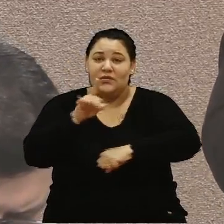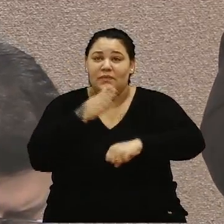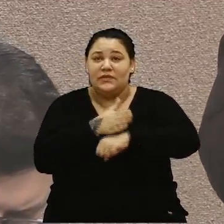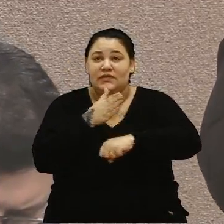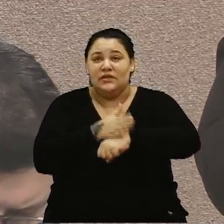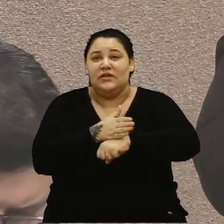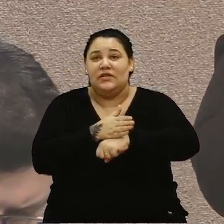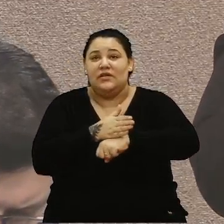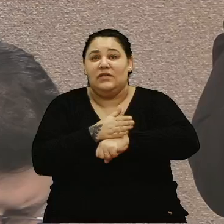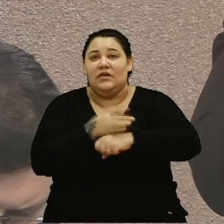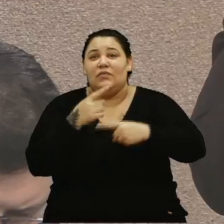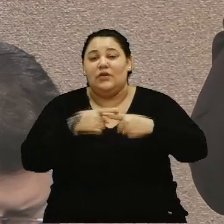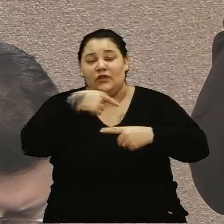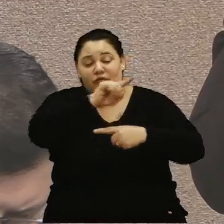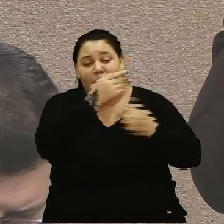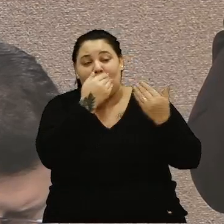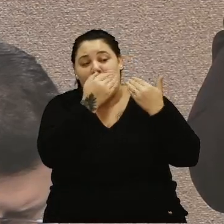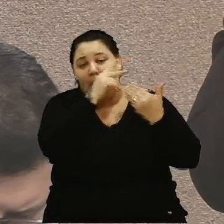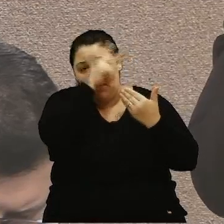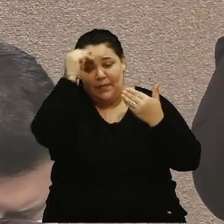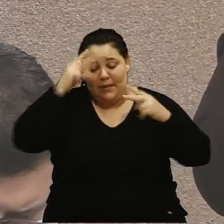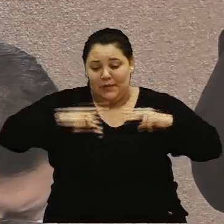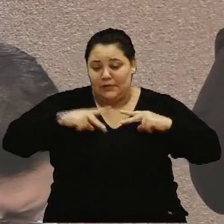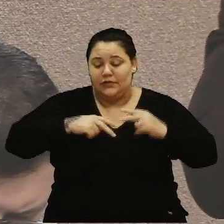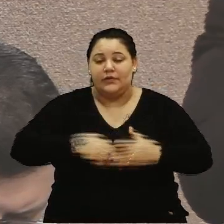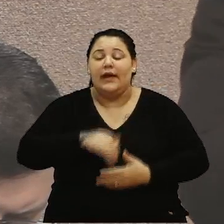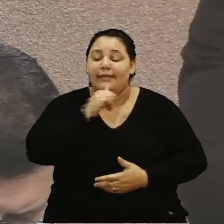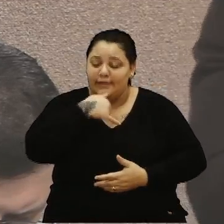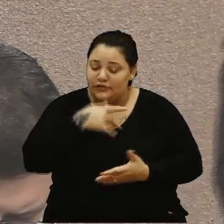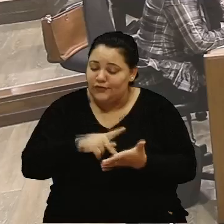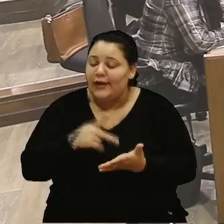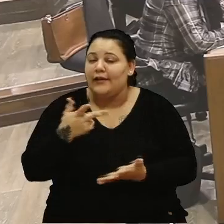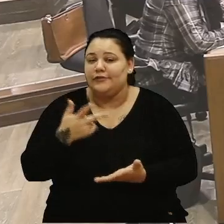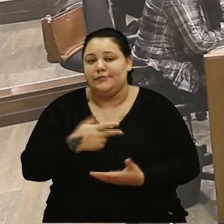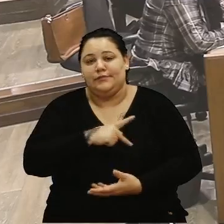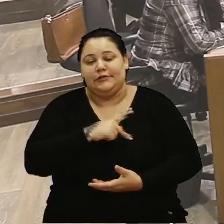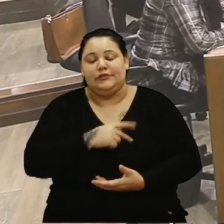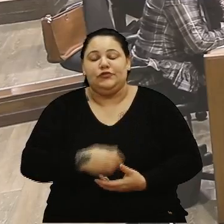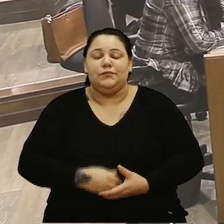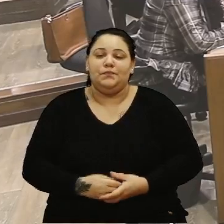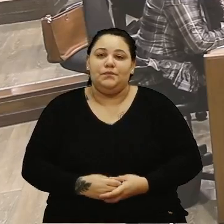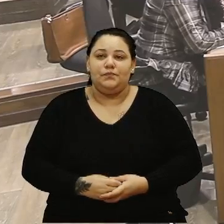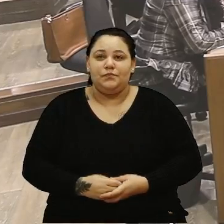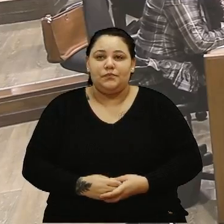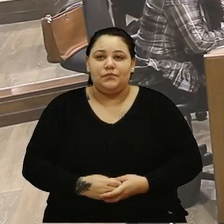pátio e não fui falar com o prefeito. Vereador. É triste isso. Obrigado, presidente. Obrigado.